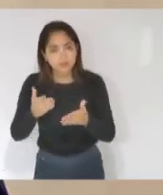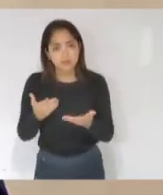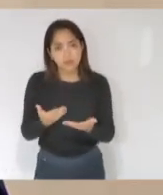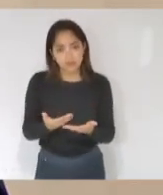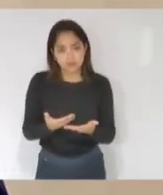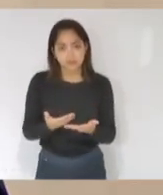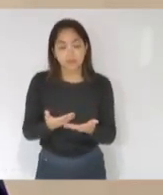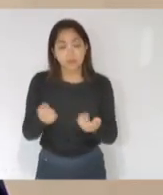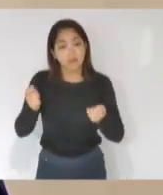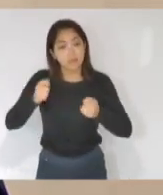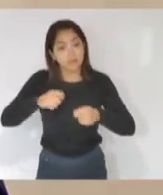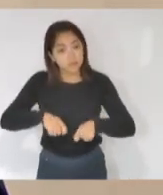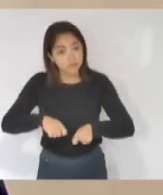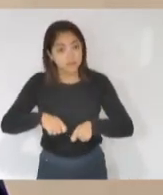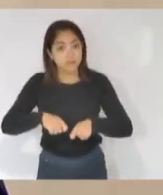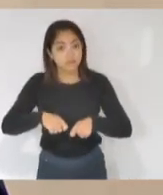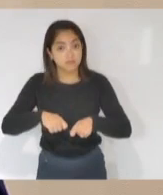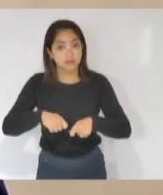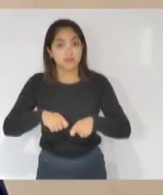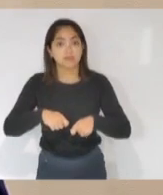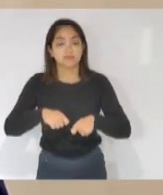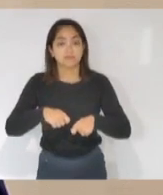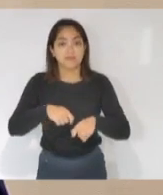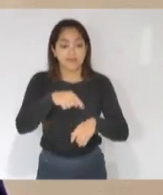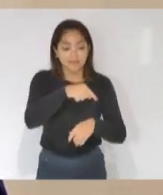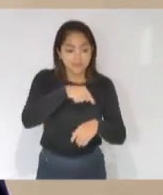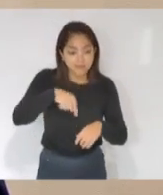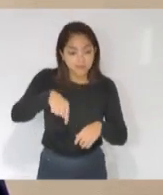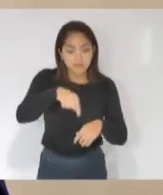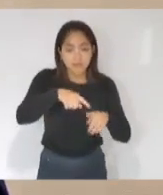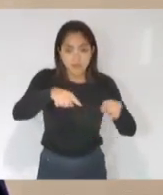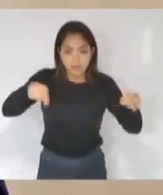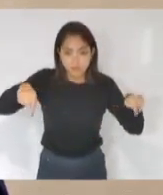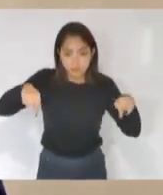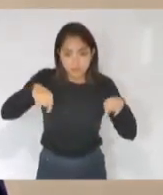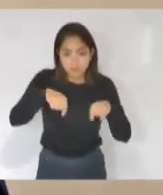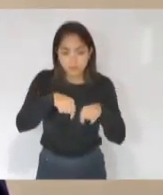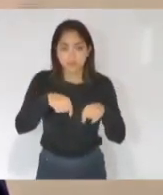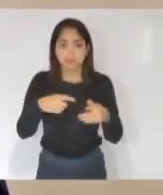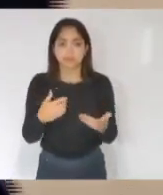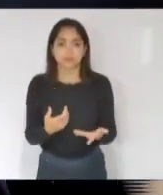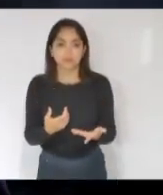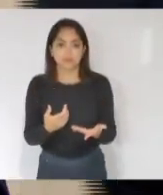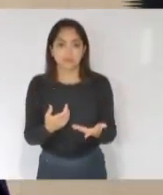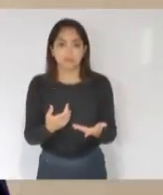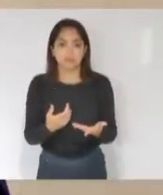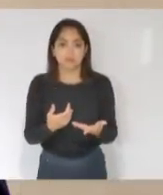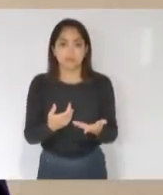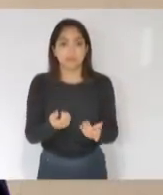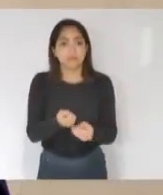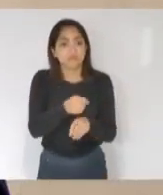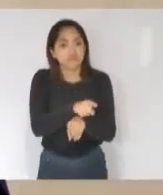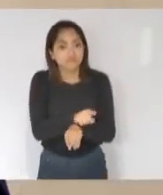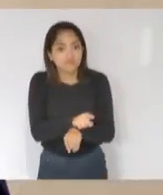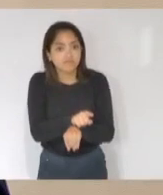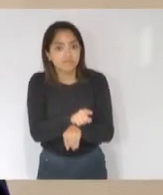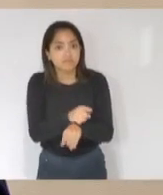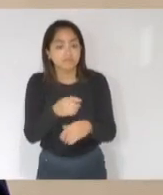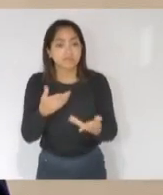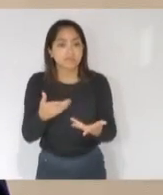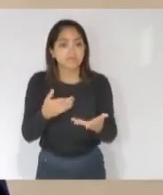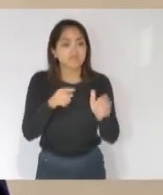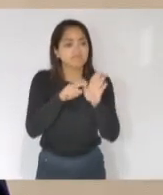é possível que aconteça essas demarcações, sim. Sem o contraponto, sem o contraditório, sem com que as pessoas façam os